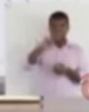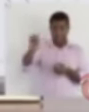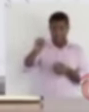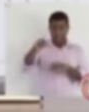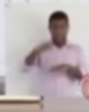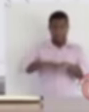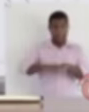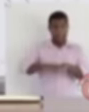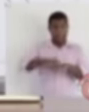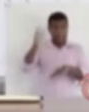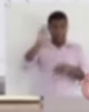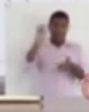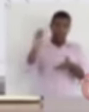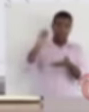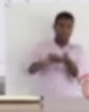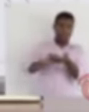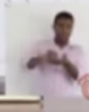prazo entre os dez dias para os 3 dias